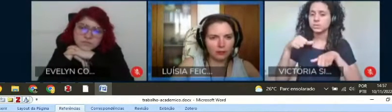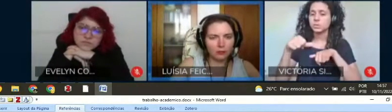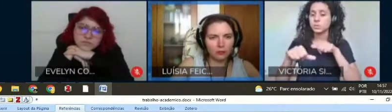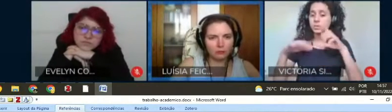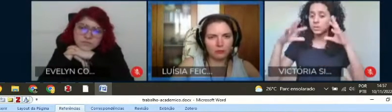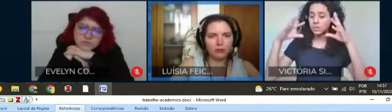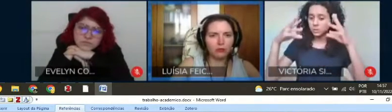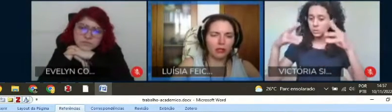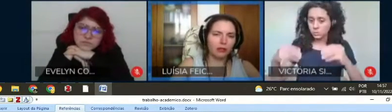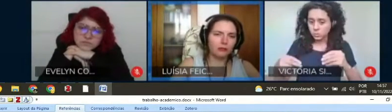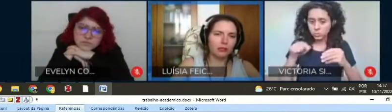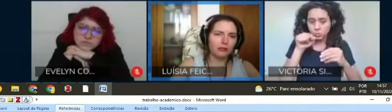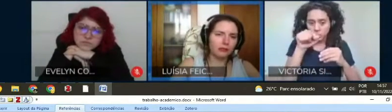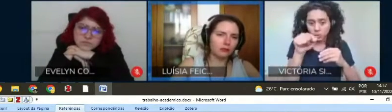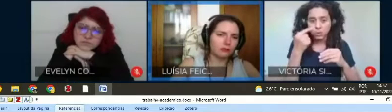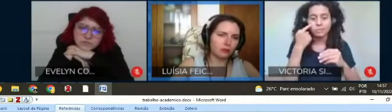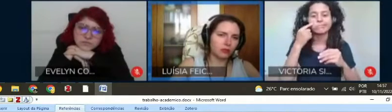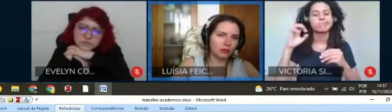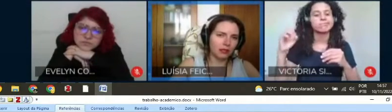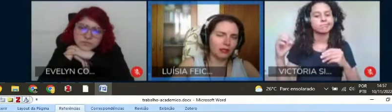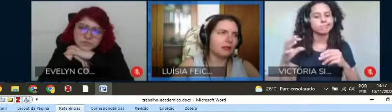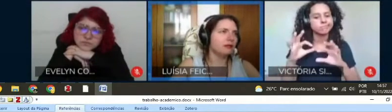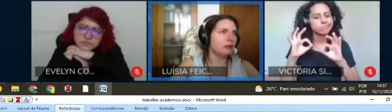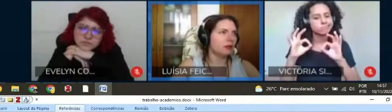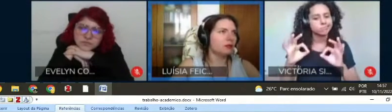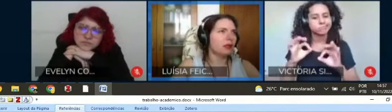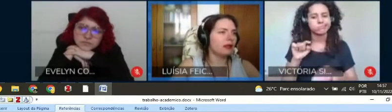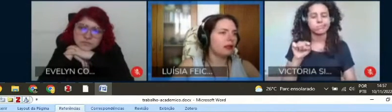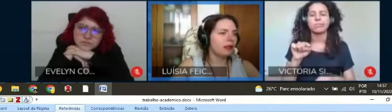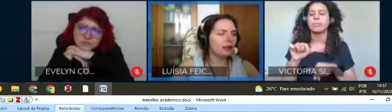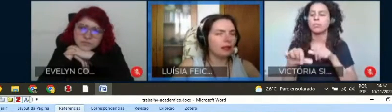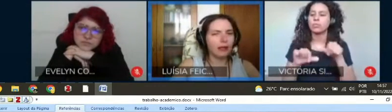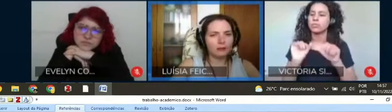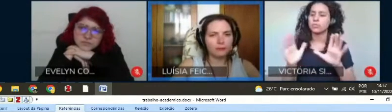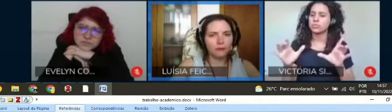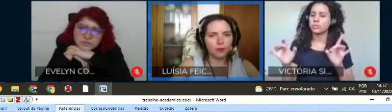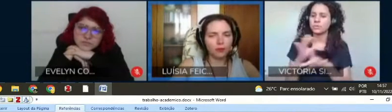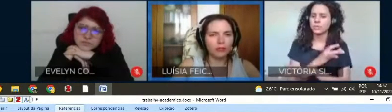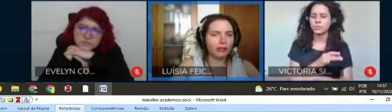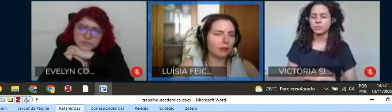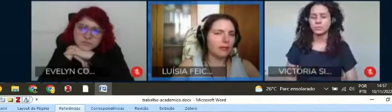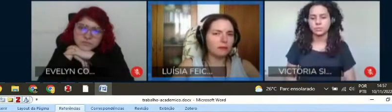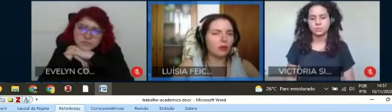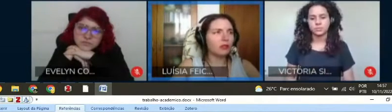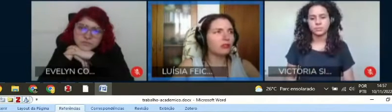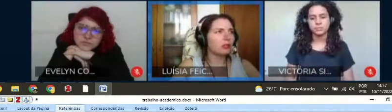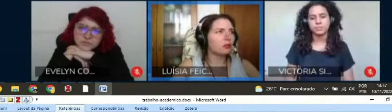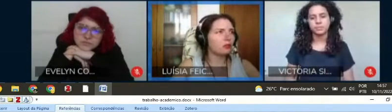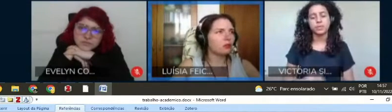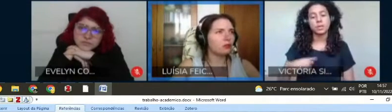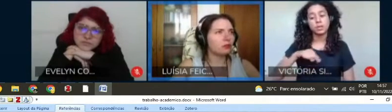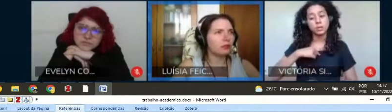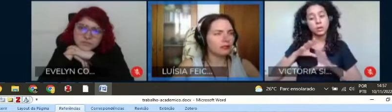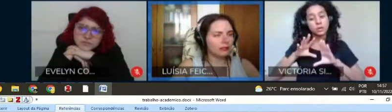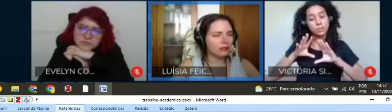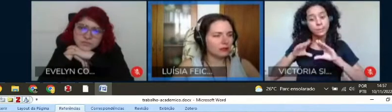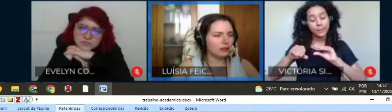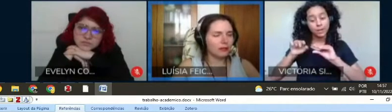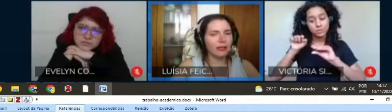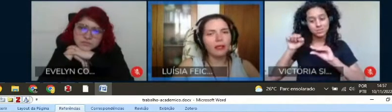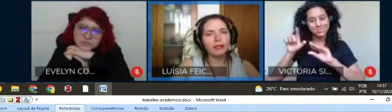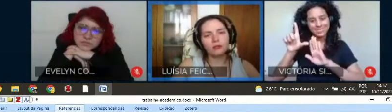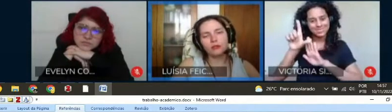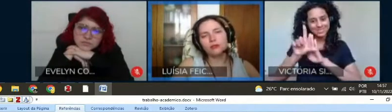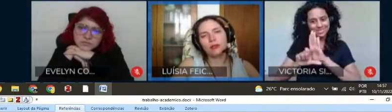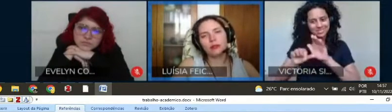E ó, já arrumou. Então qualquer alteração, nunca altera aqui, sempre altera lá no item. Que é a mesma lógica das